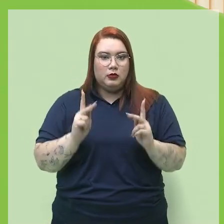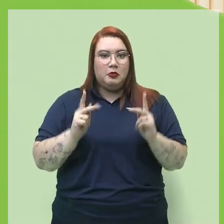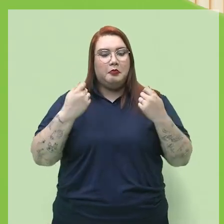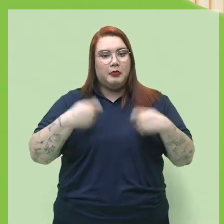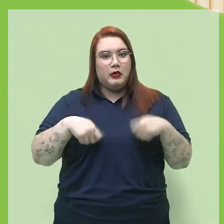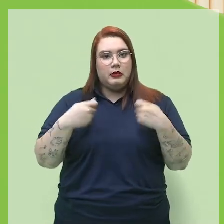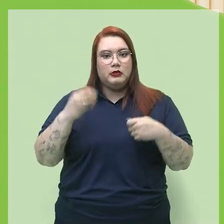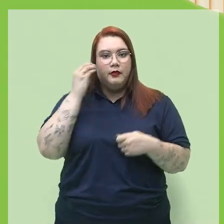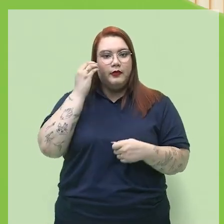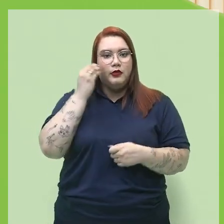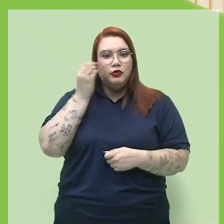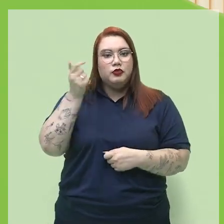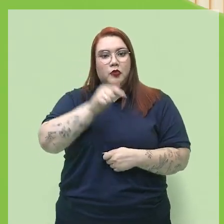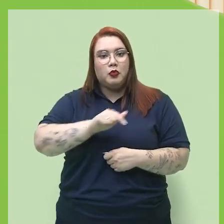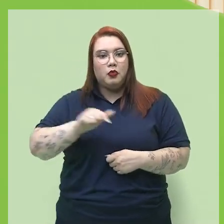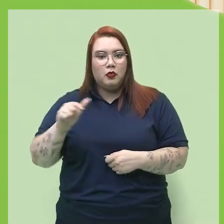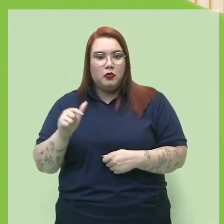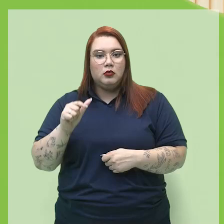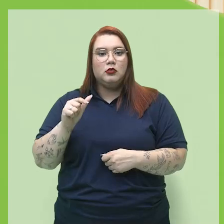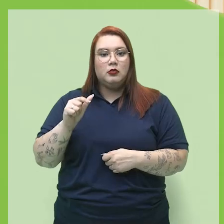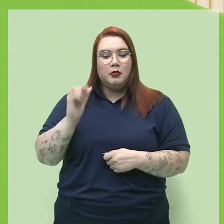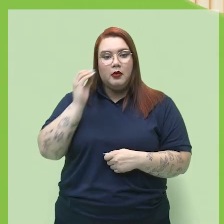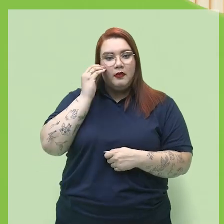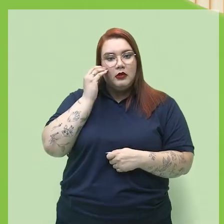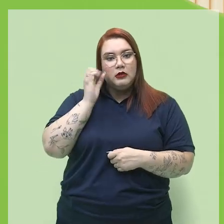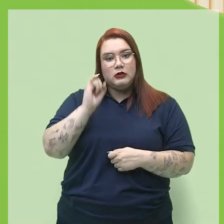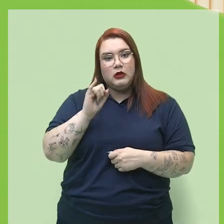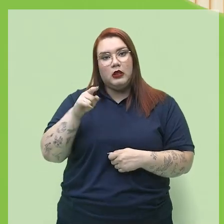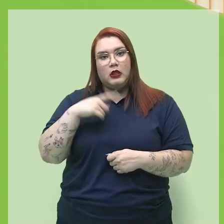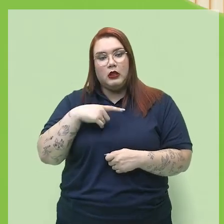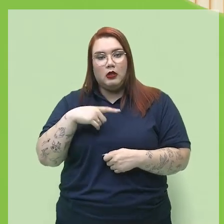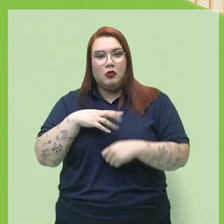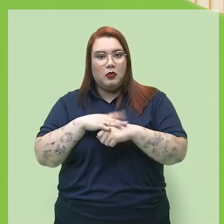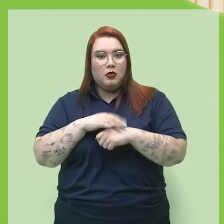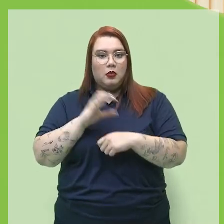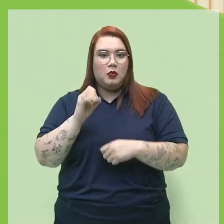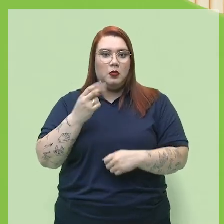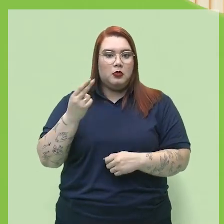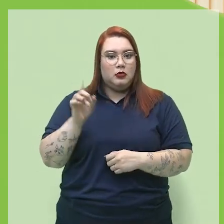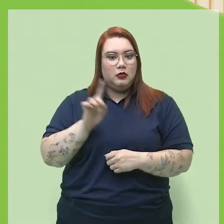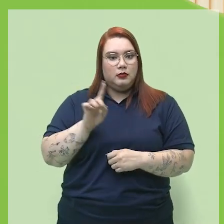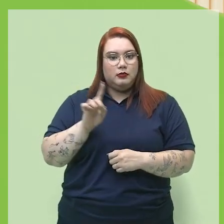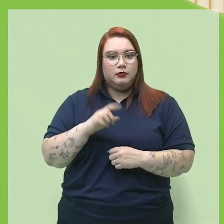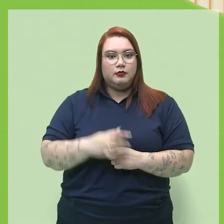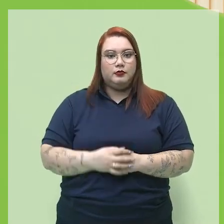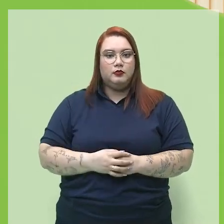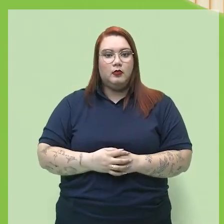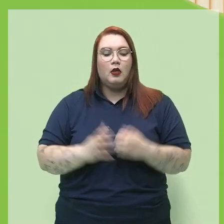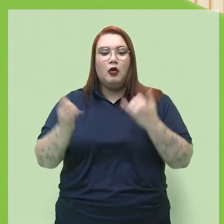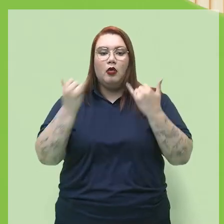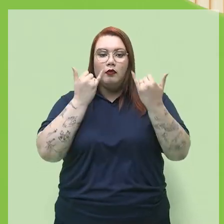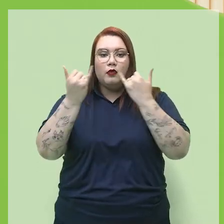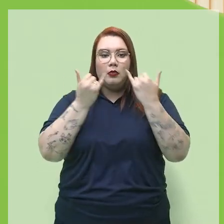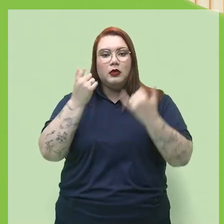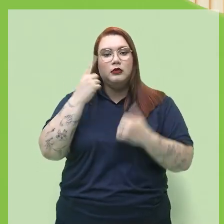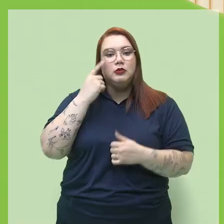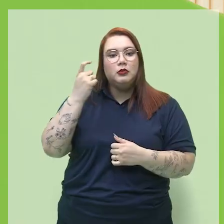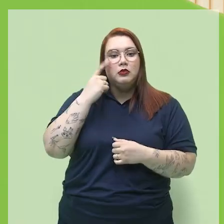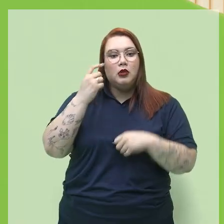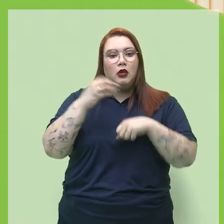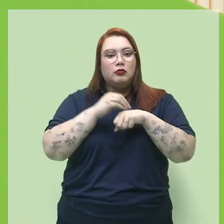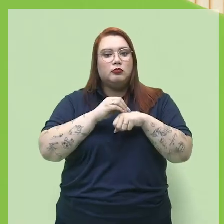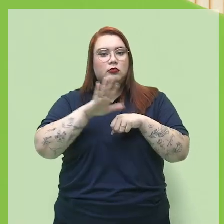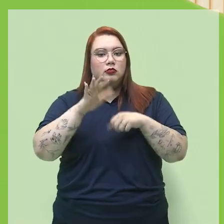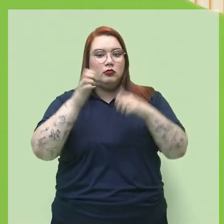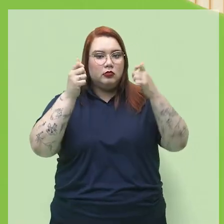teste para ver se, de fato, a pessoa não está infectada pelo vírus. E aí a gente vai trazer uma informação bem interessante, né? Quando a gente